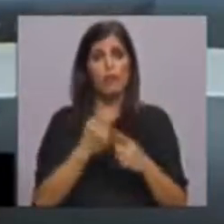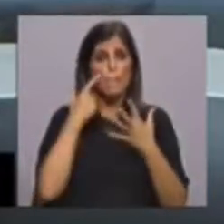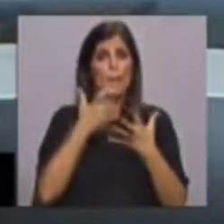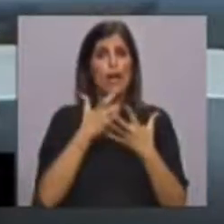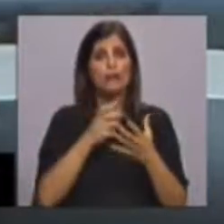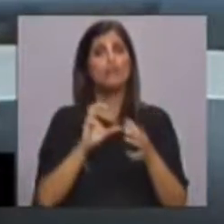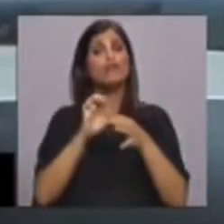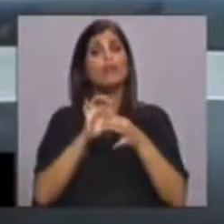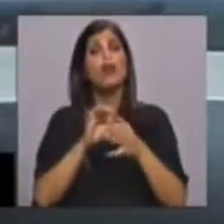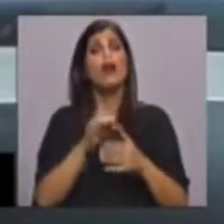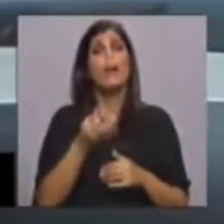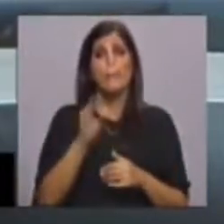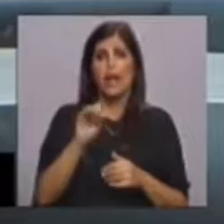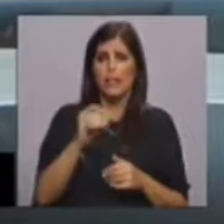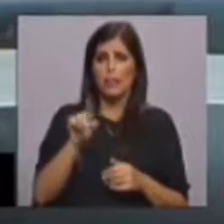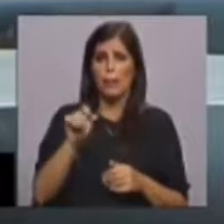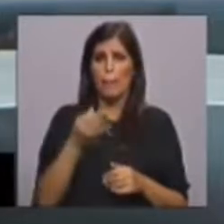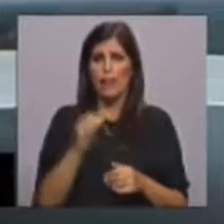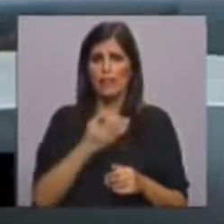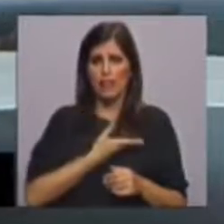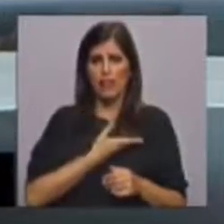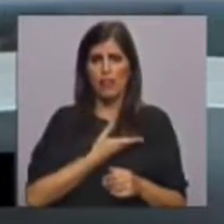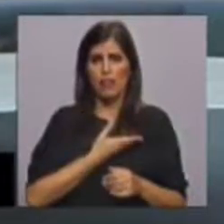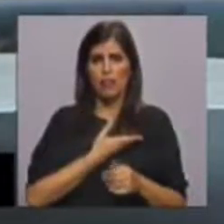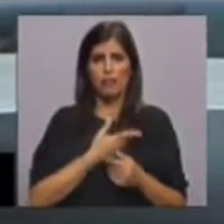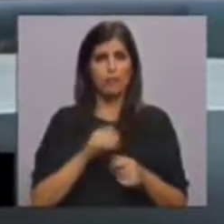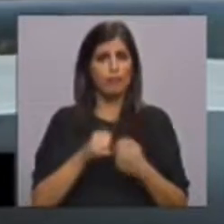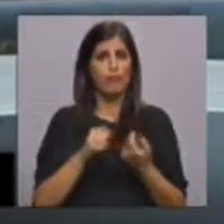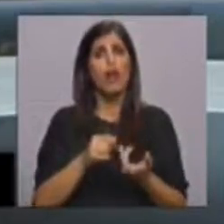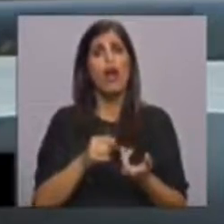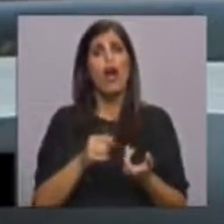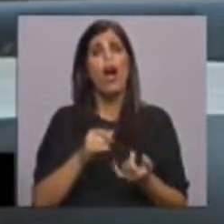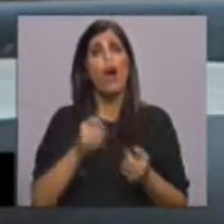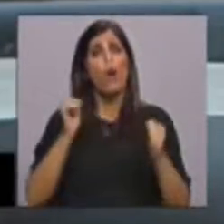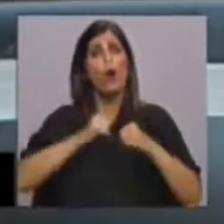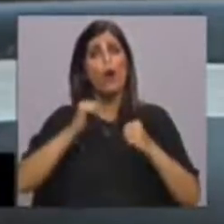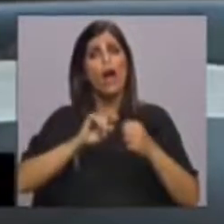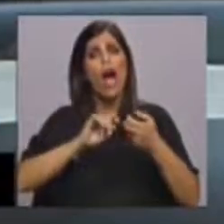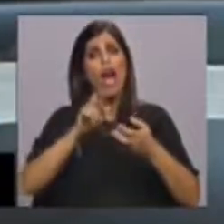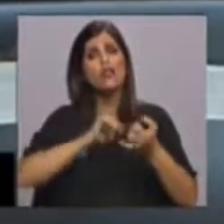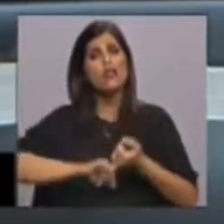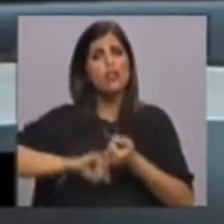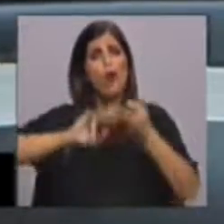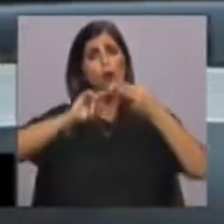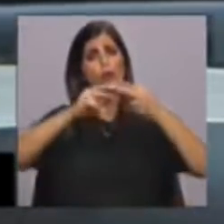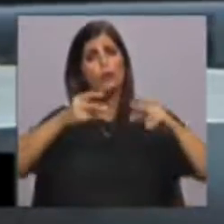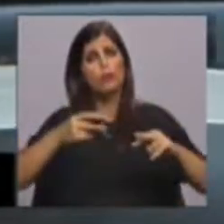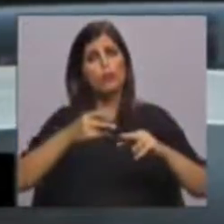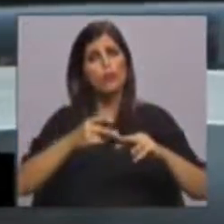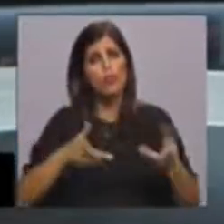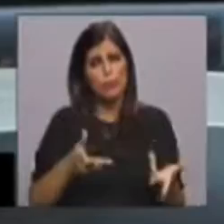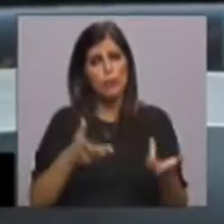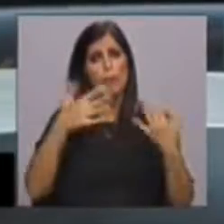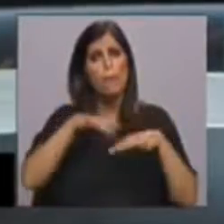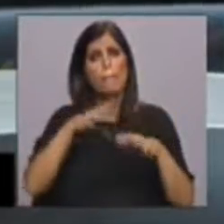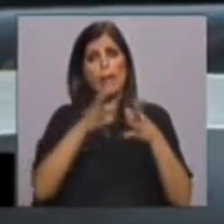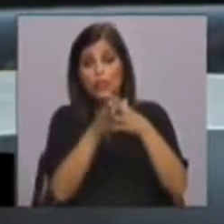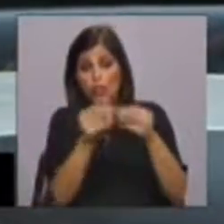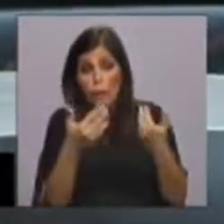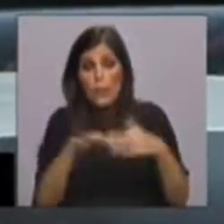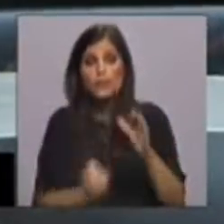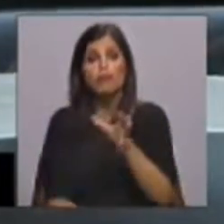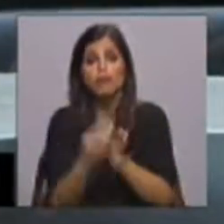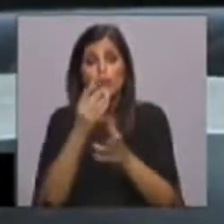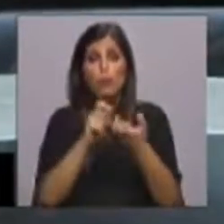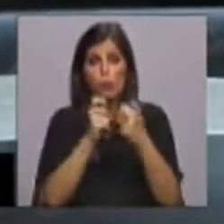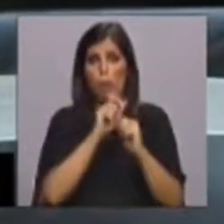ps eo psd foi vertido num acordo com a ciência nacional de municípios para si a solução mas aí com um problema que pode